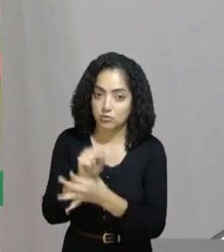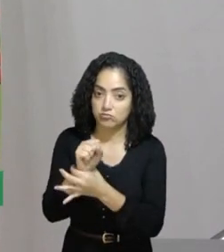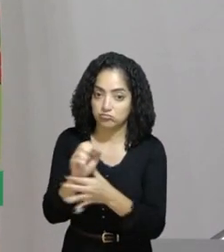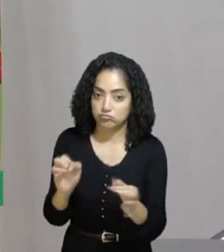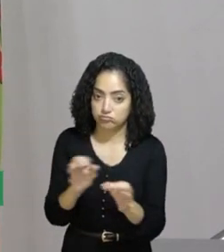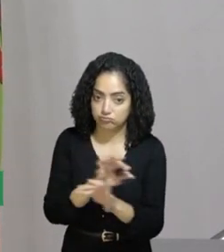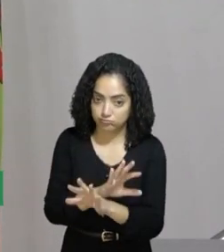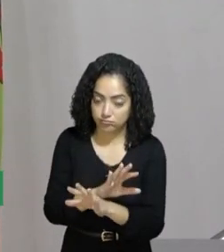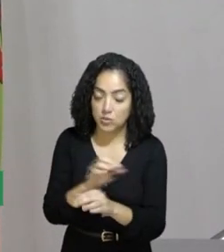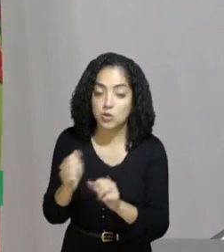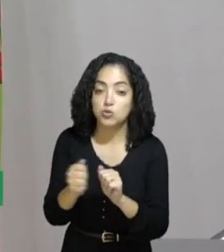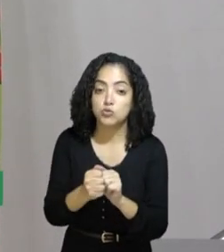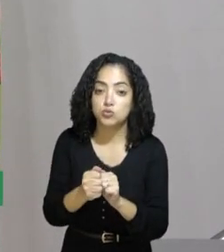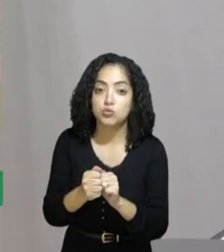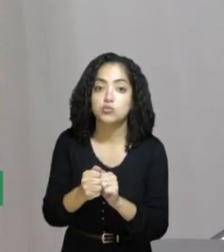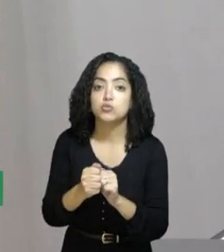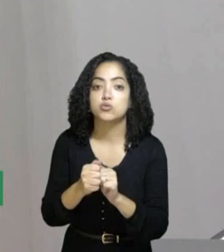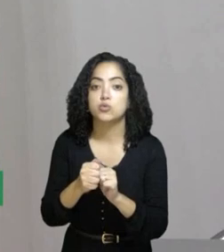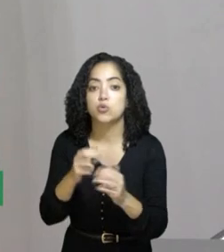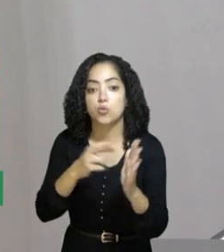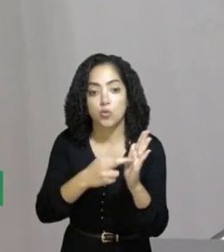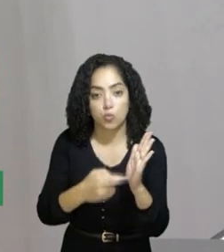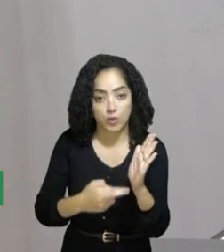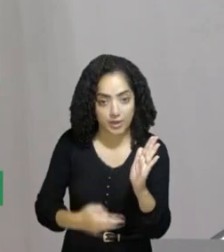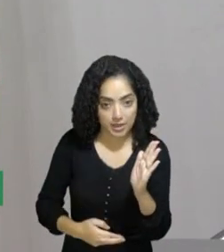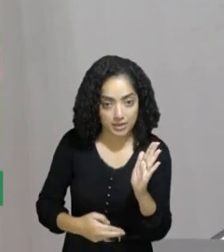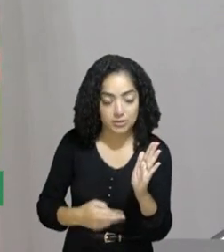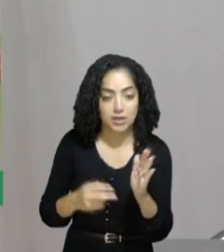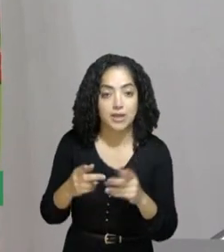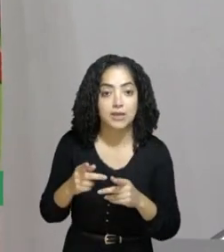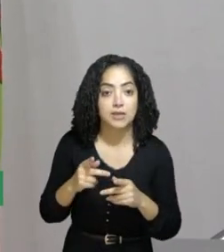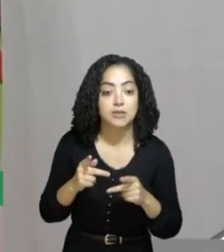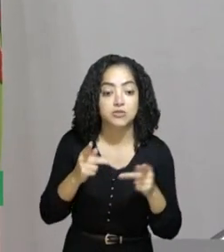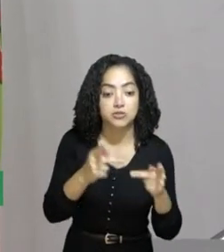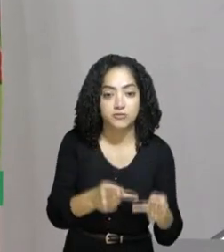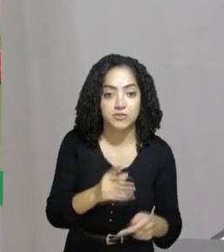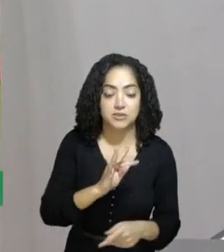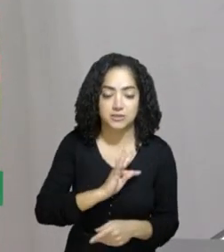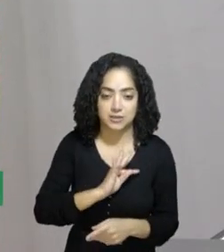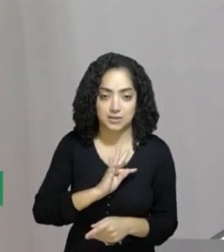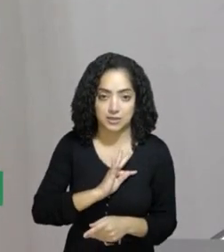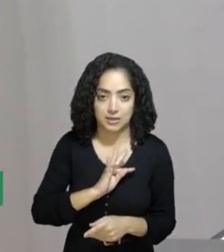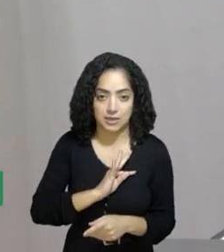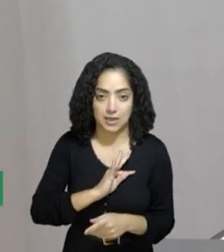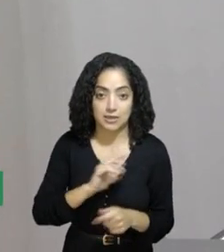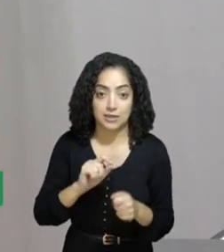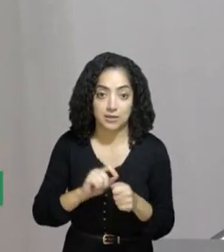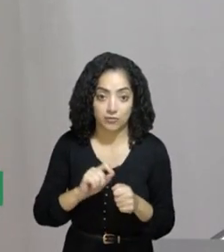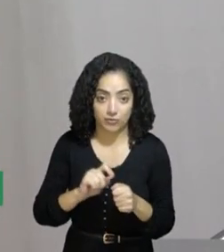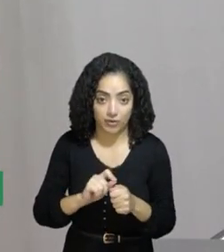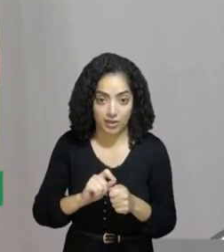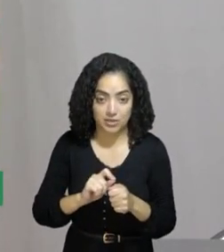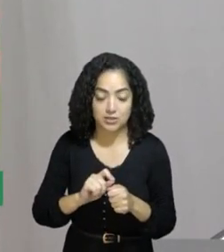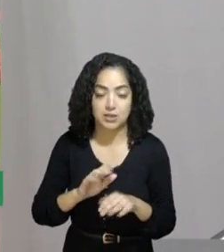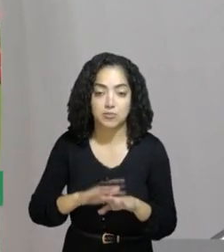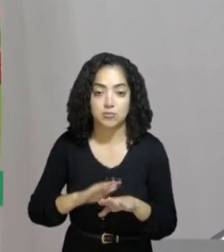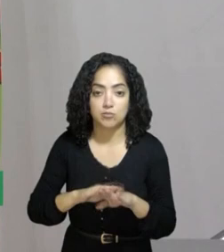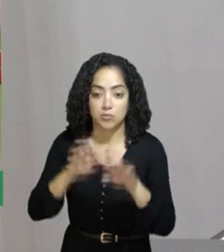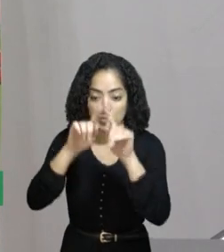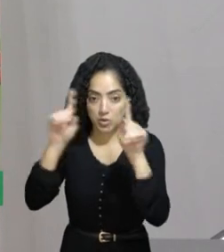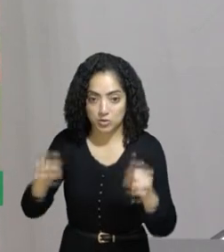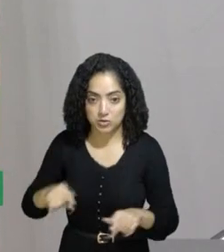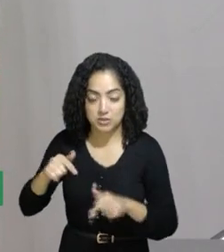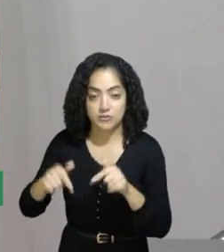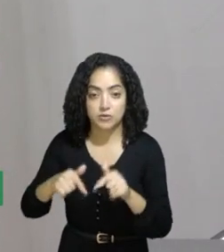concluído, juntamente com o relatório de visita técnica realizada por servidores públicos em